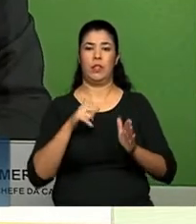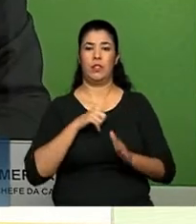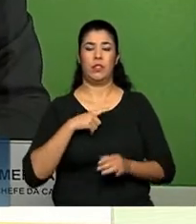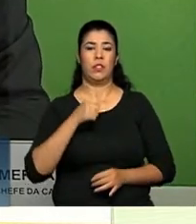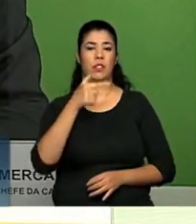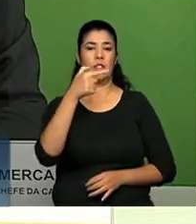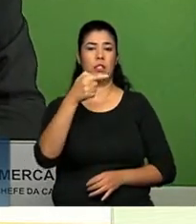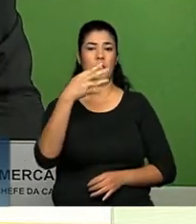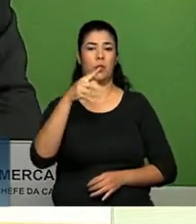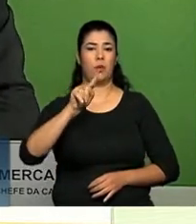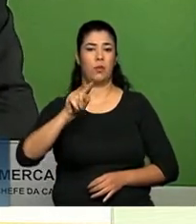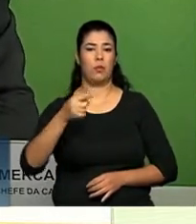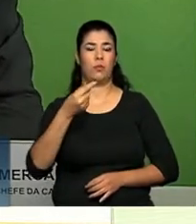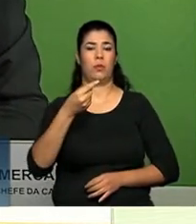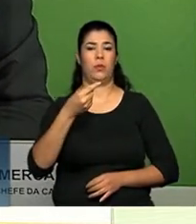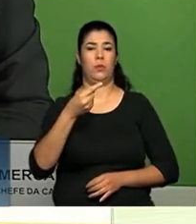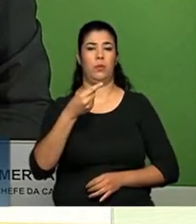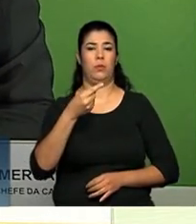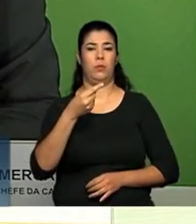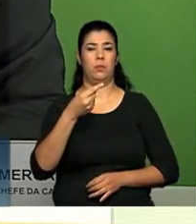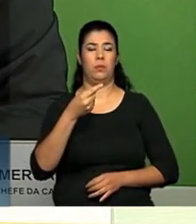74 mil